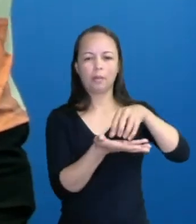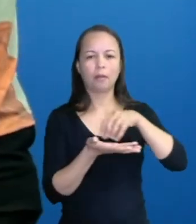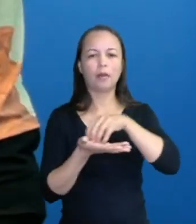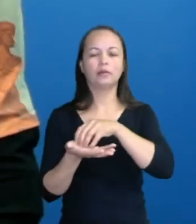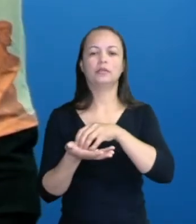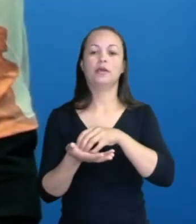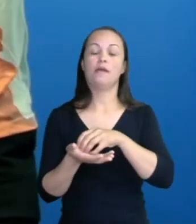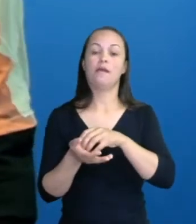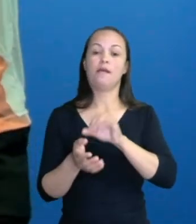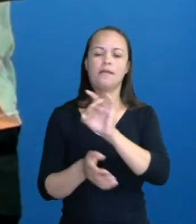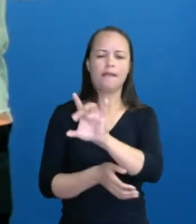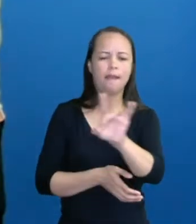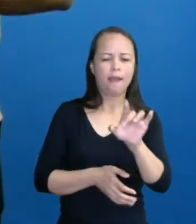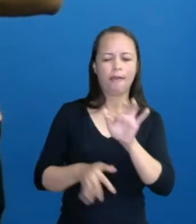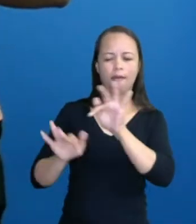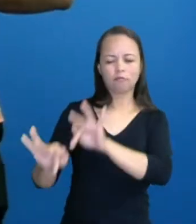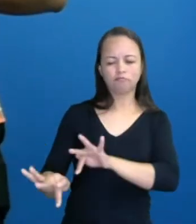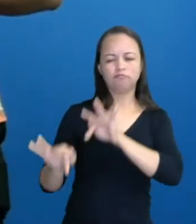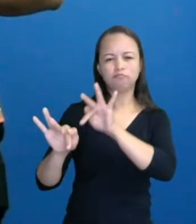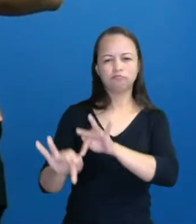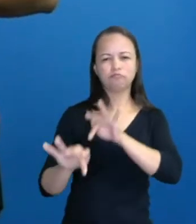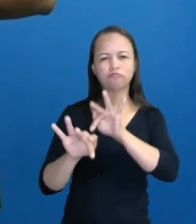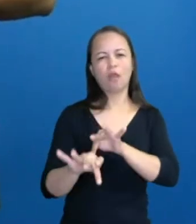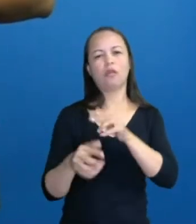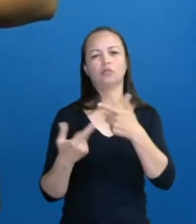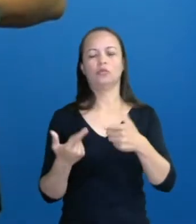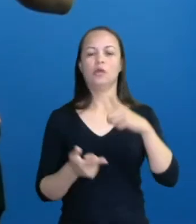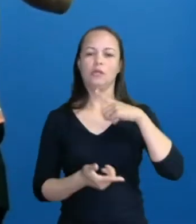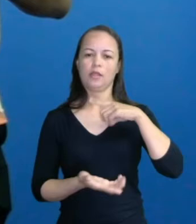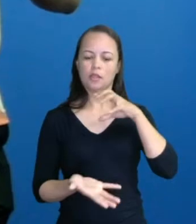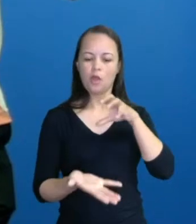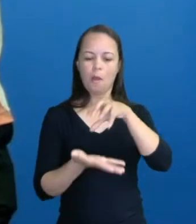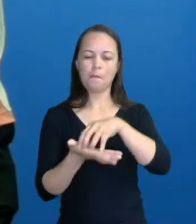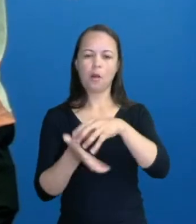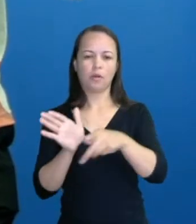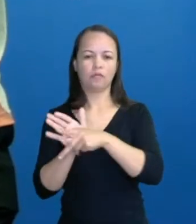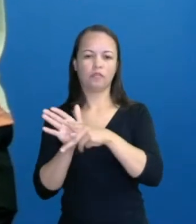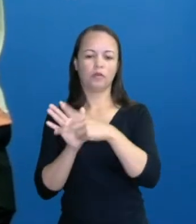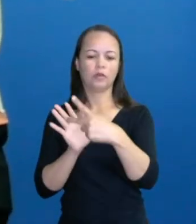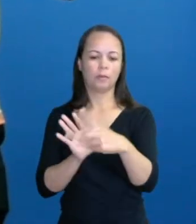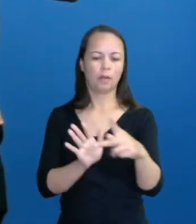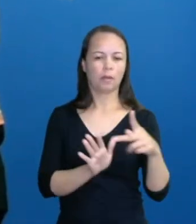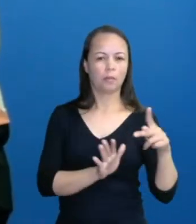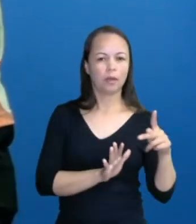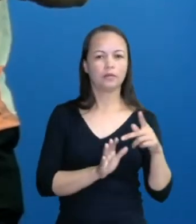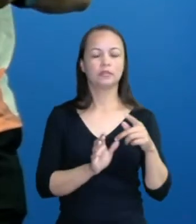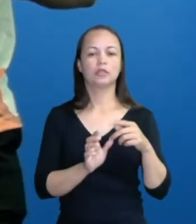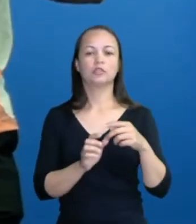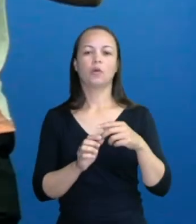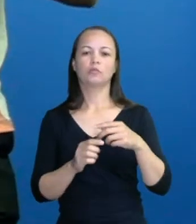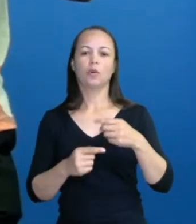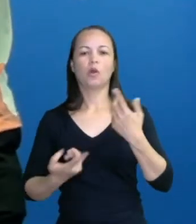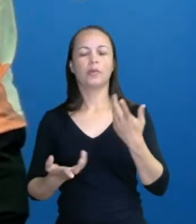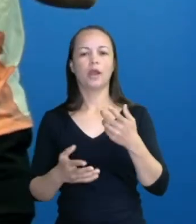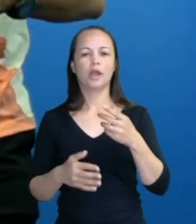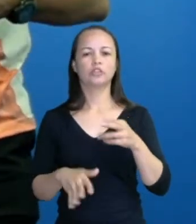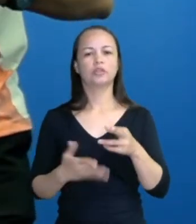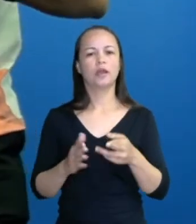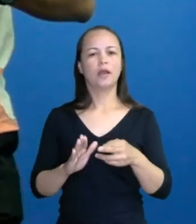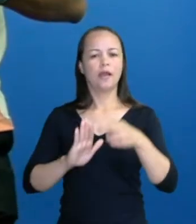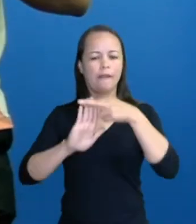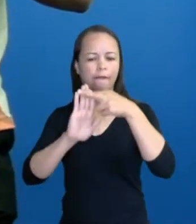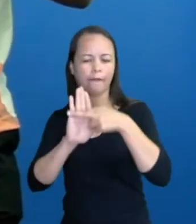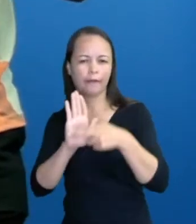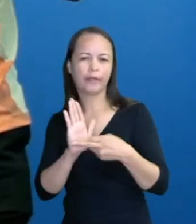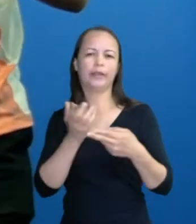Cada feudo vai ter a sua própria centralização, vai ter suas próprias regras, suas próprias